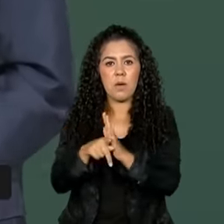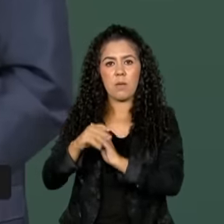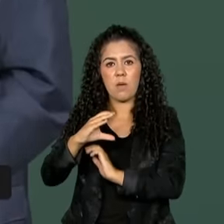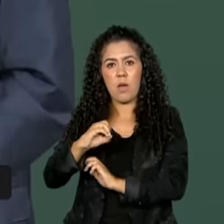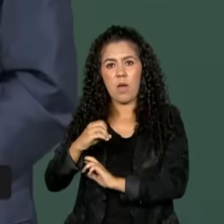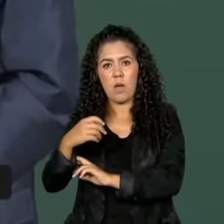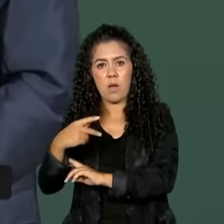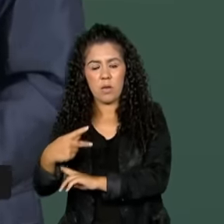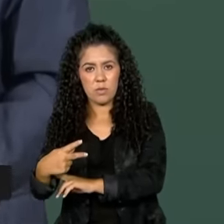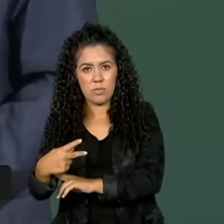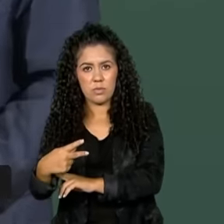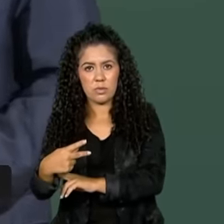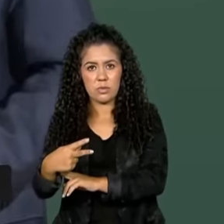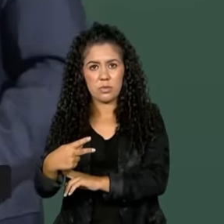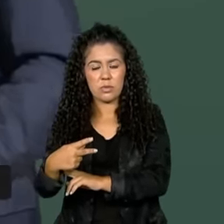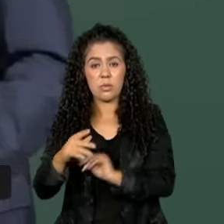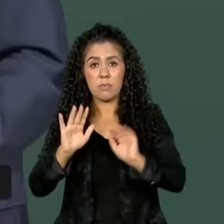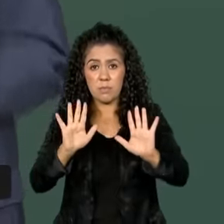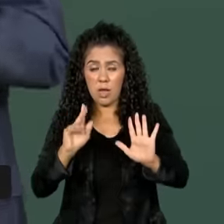Nós precisamos